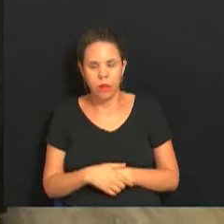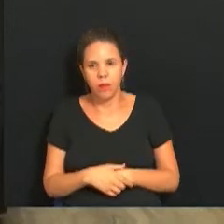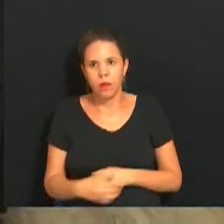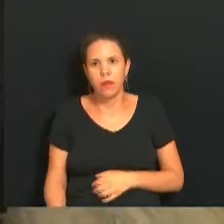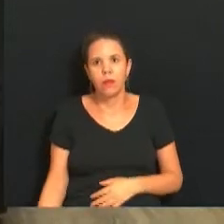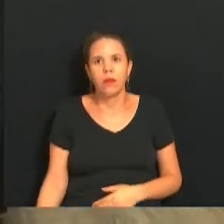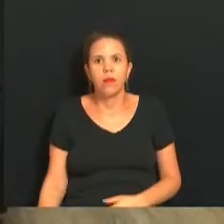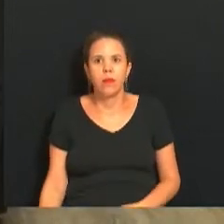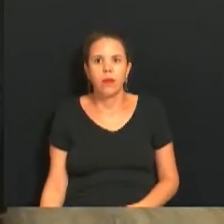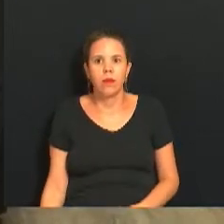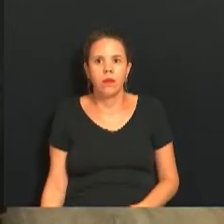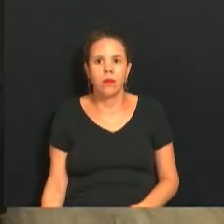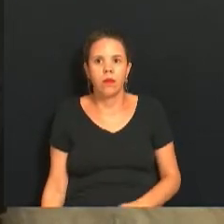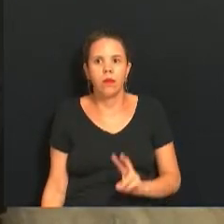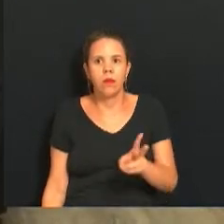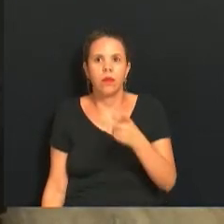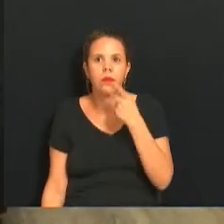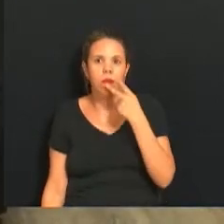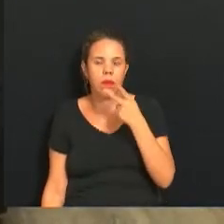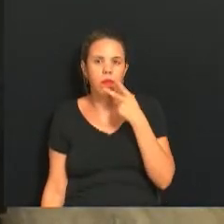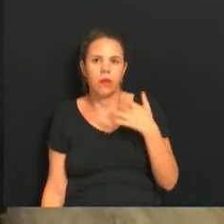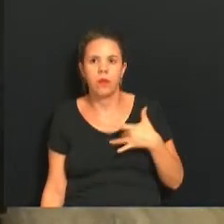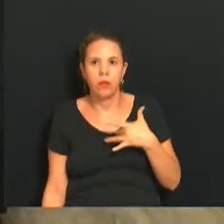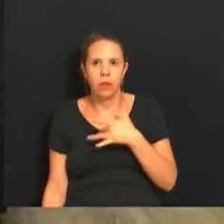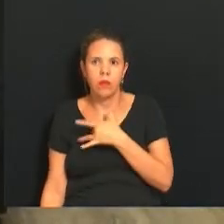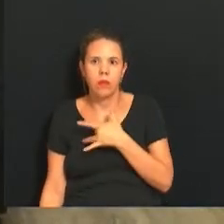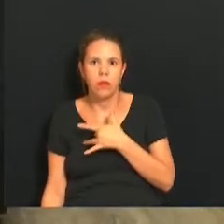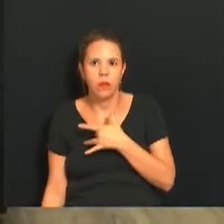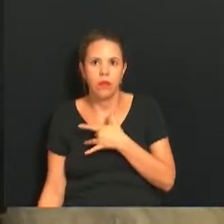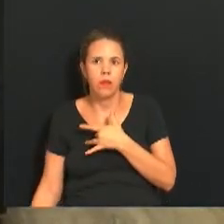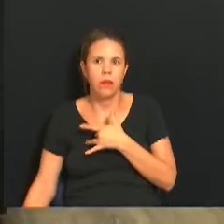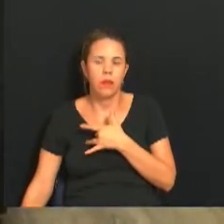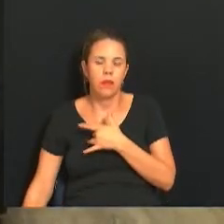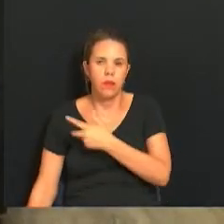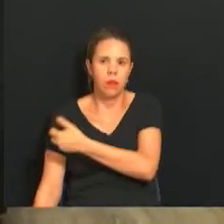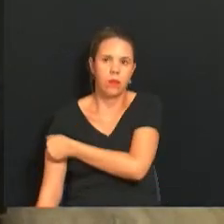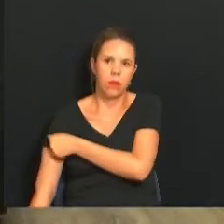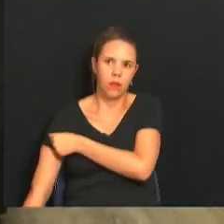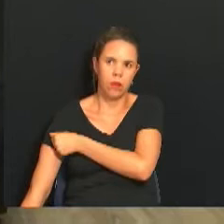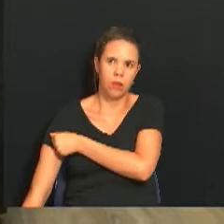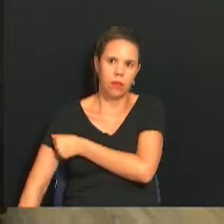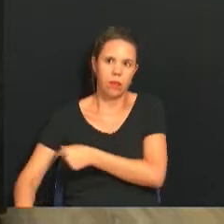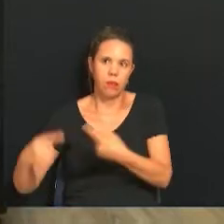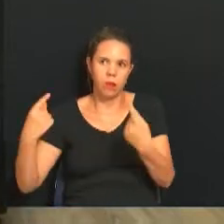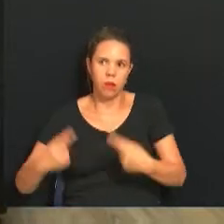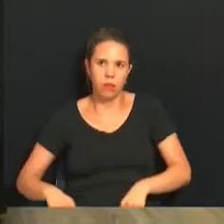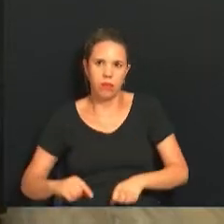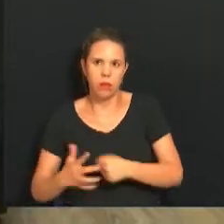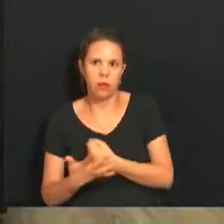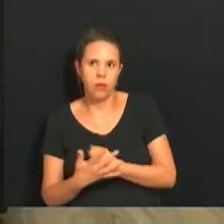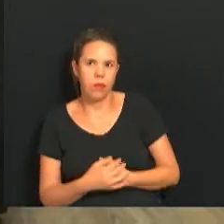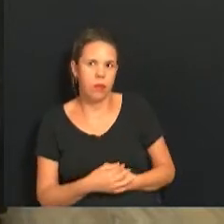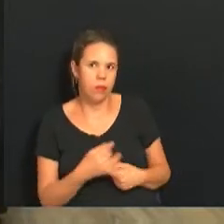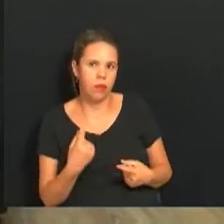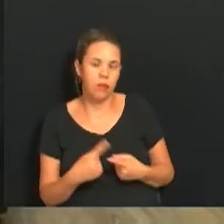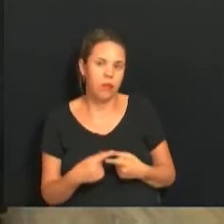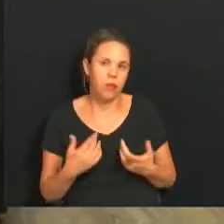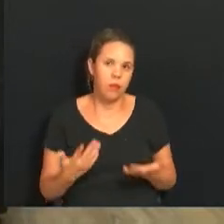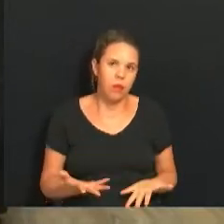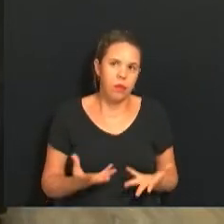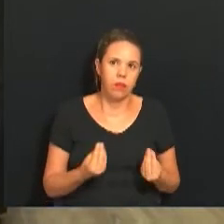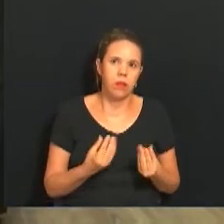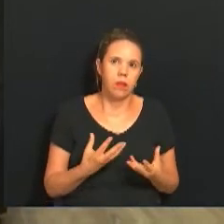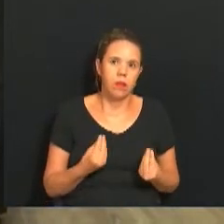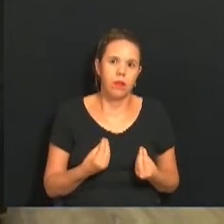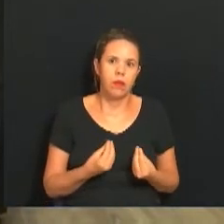E a gente segue falando aqui sobre saúde, mas agora sobre vacinação contra a Covid-19, porque Mirna Abreu tem